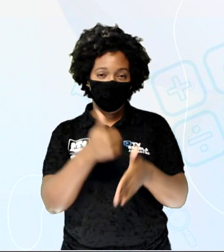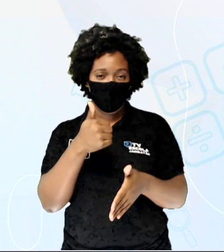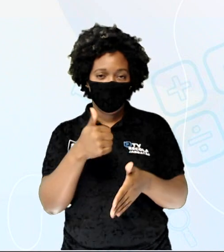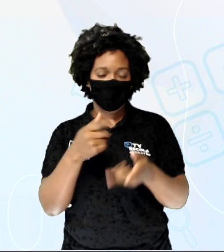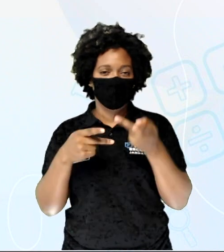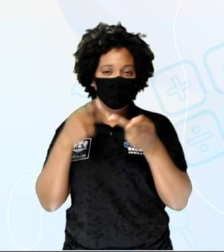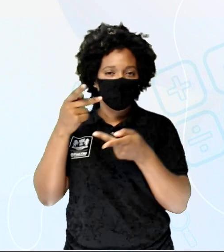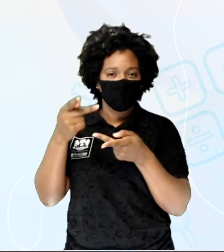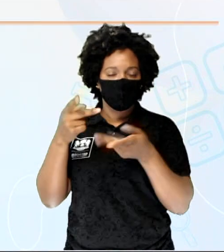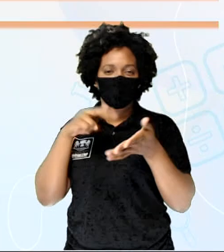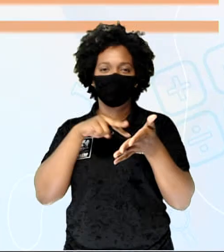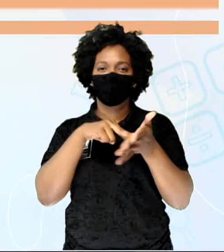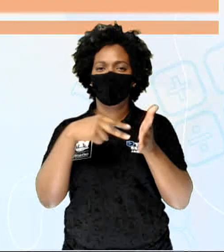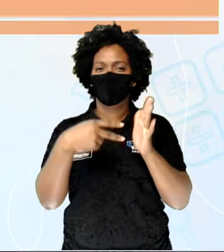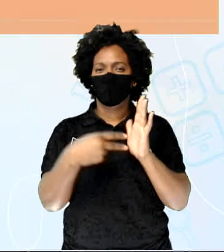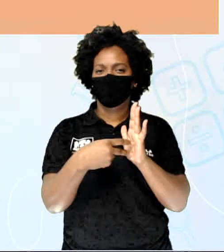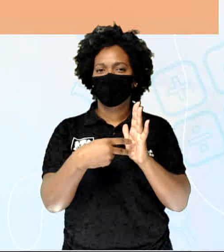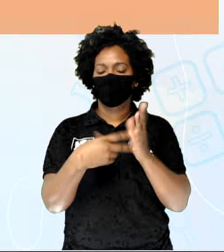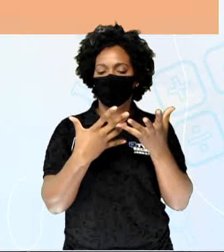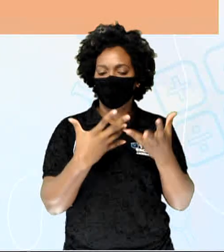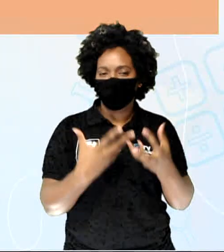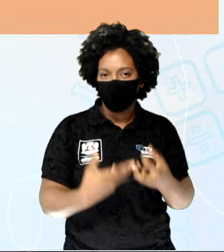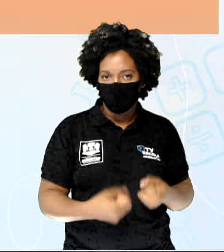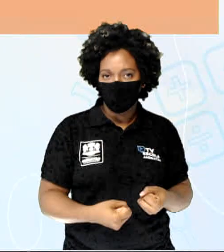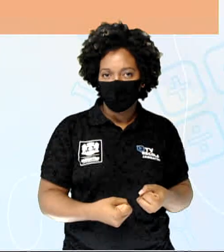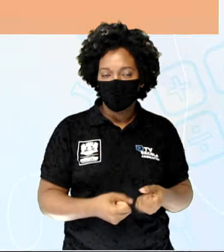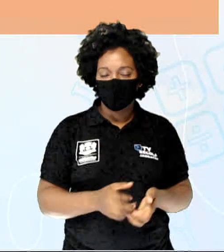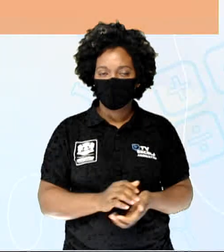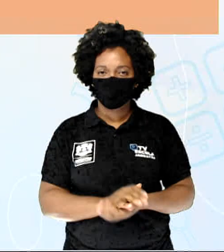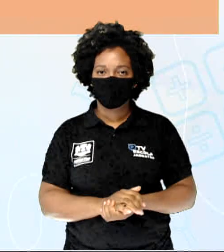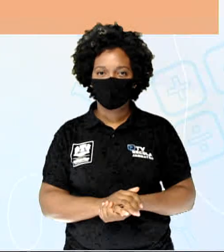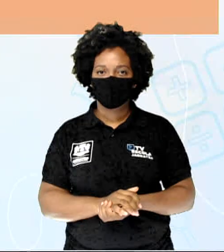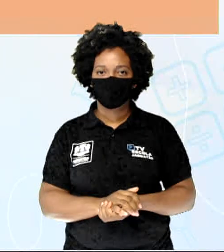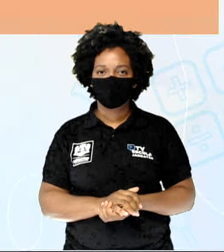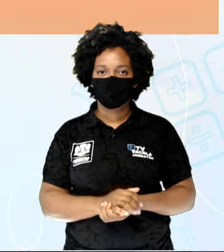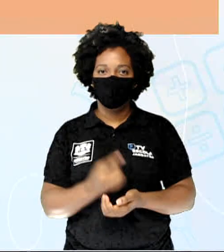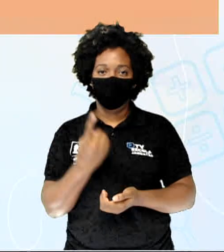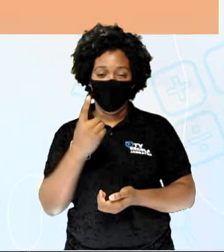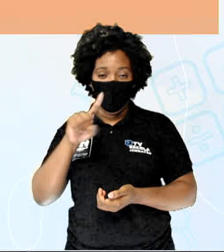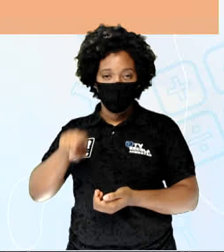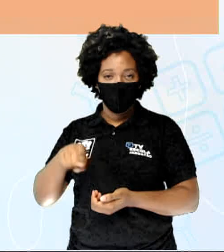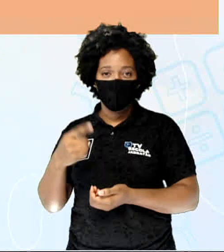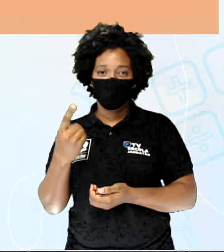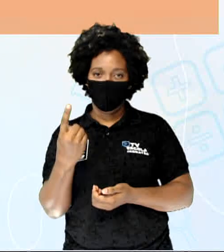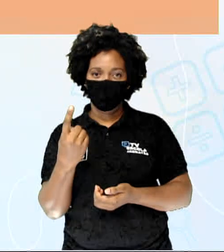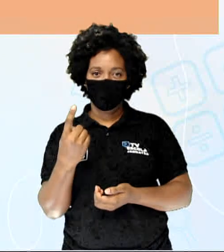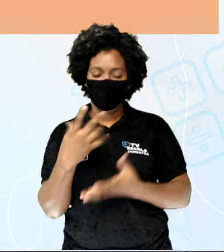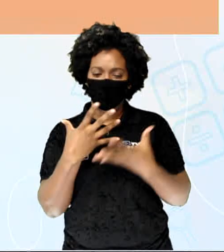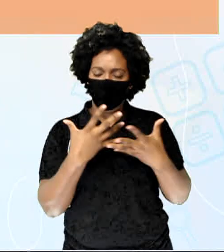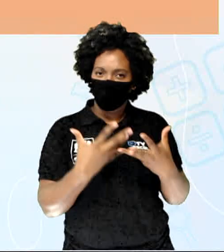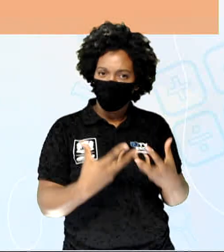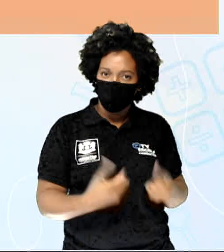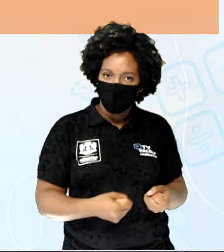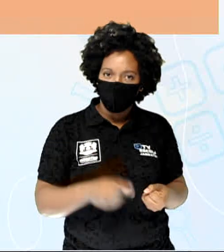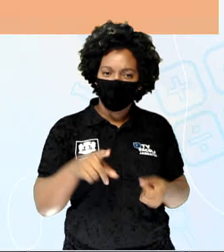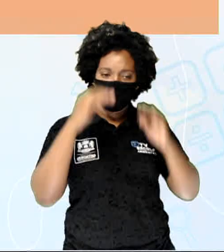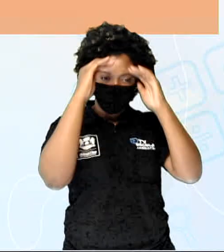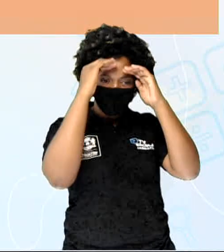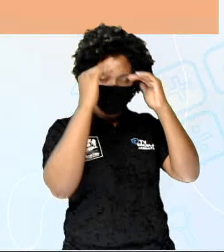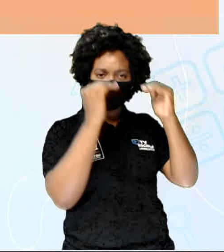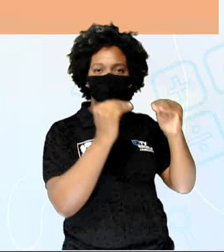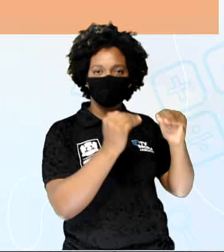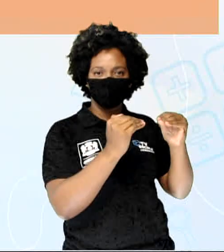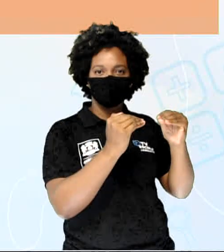sobre o significado da tolerância. 1.1. A tolerância é o